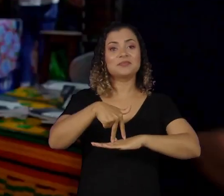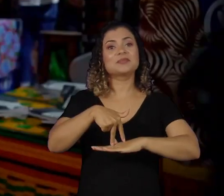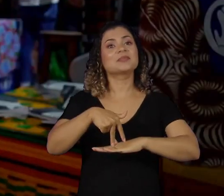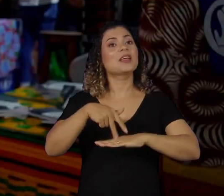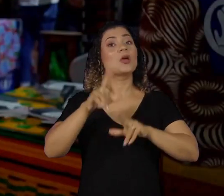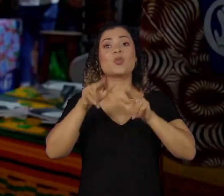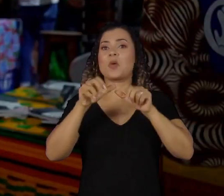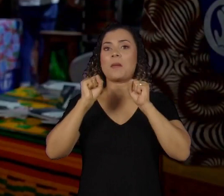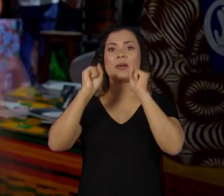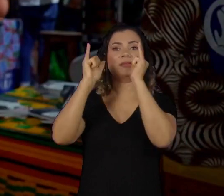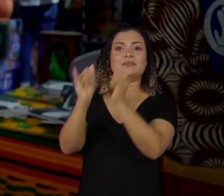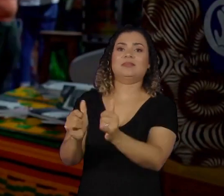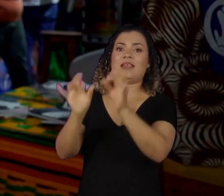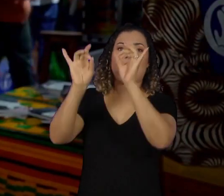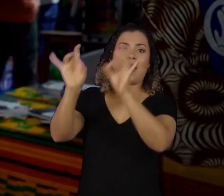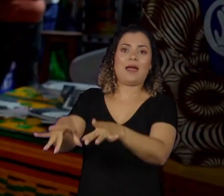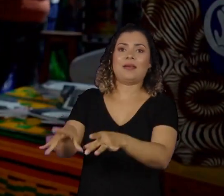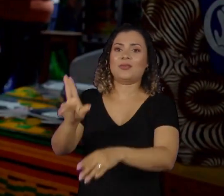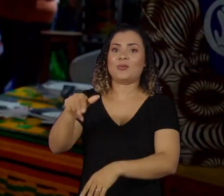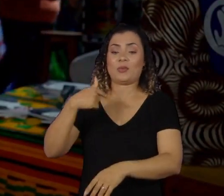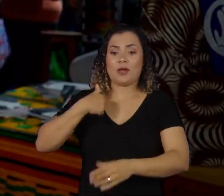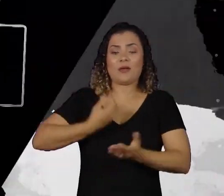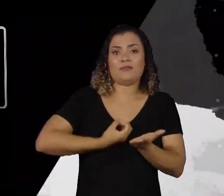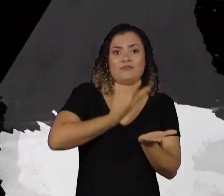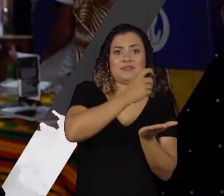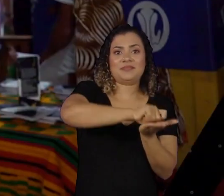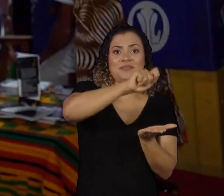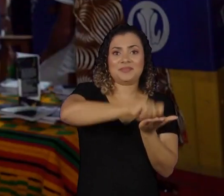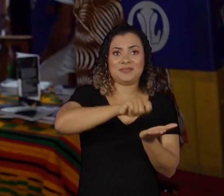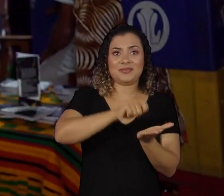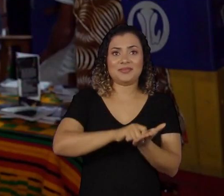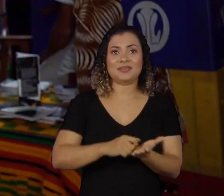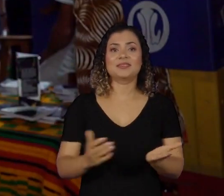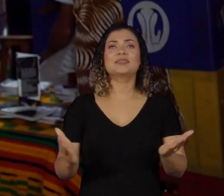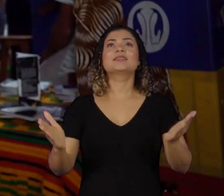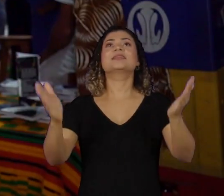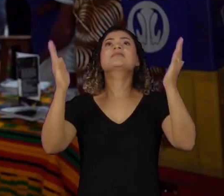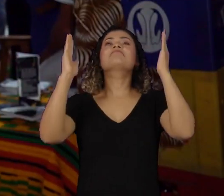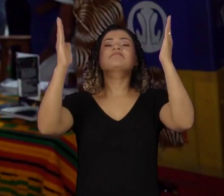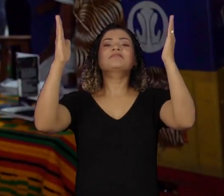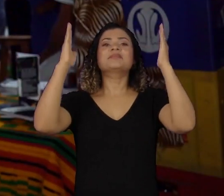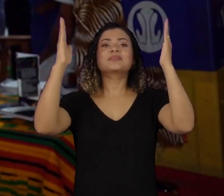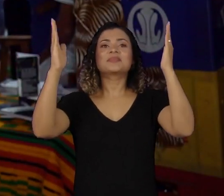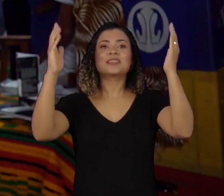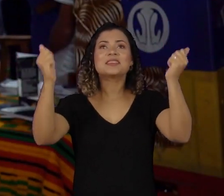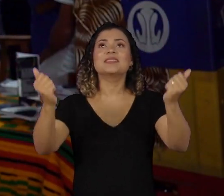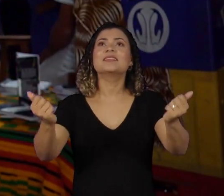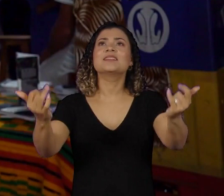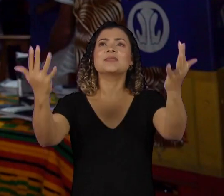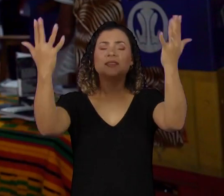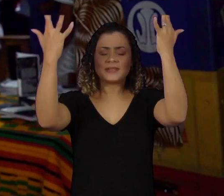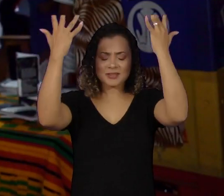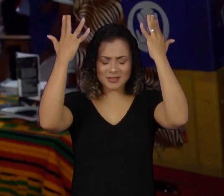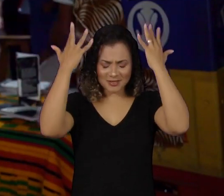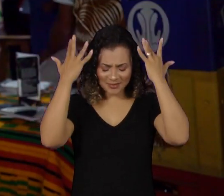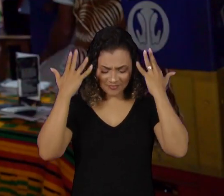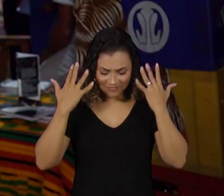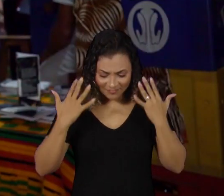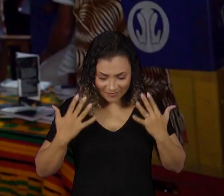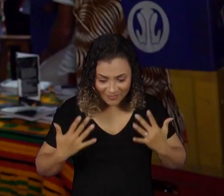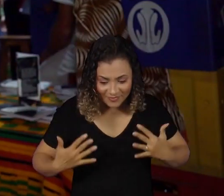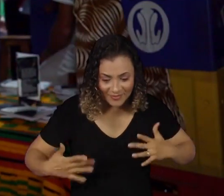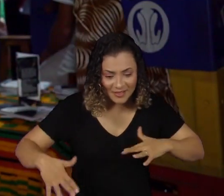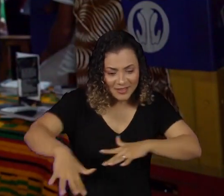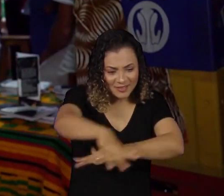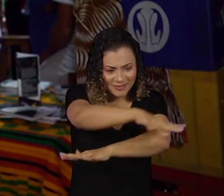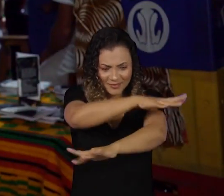Produzi aqui, escrevo, sou escritora desse sarau. Oiá! Envolve sobre mim sua tempestade, pois tempestiva